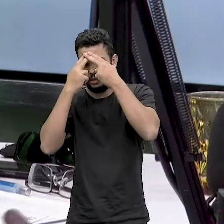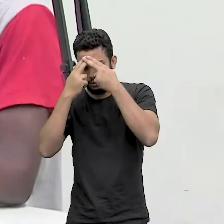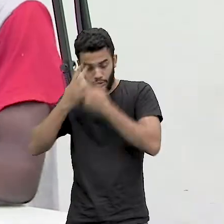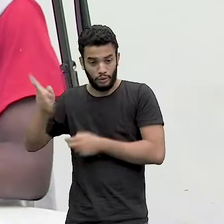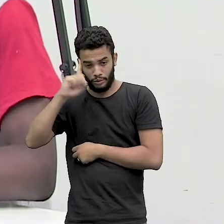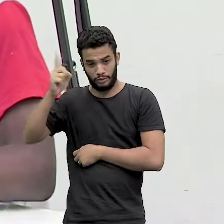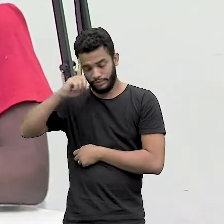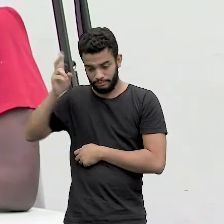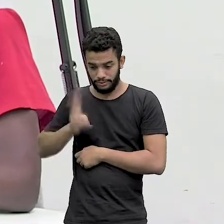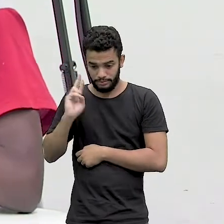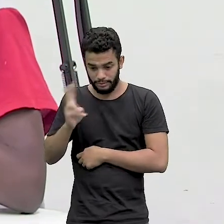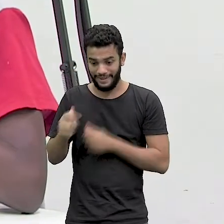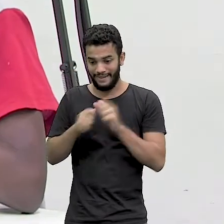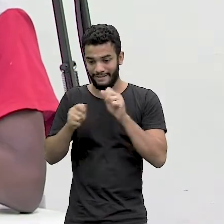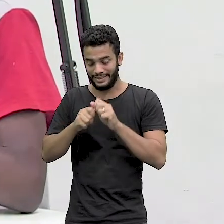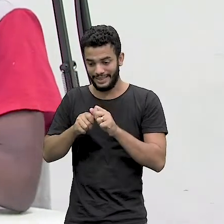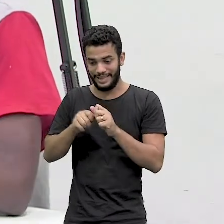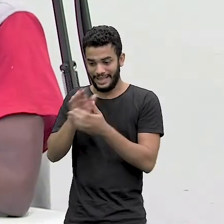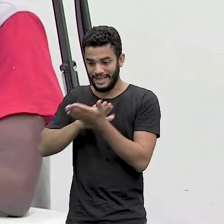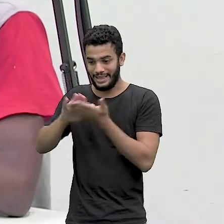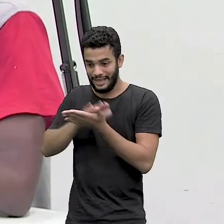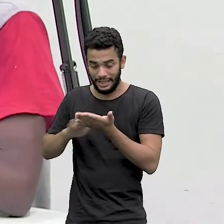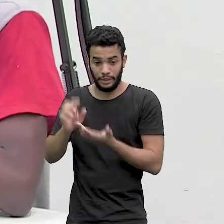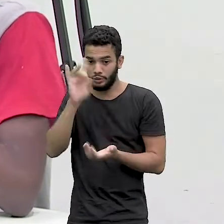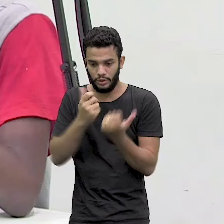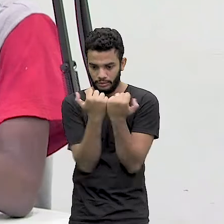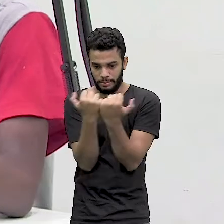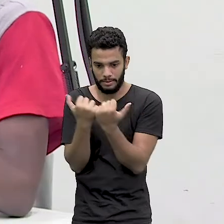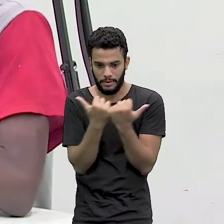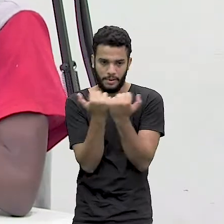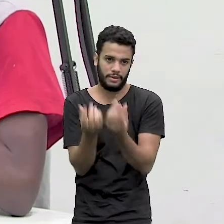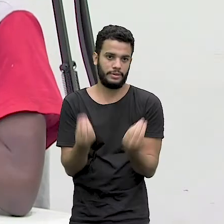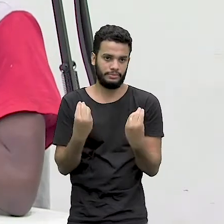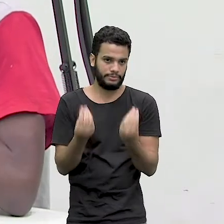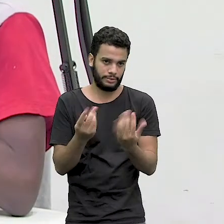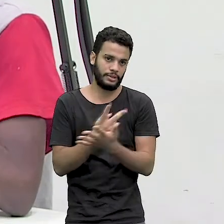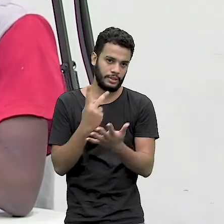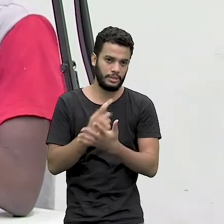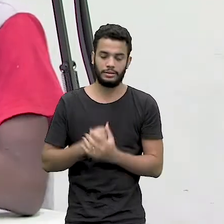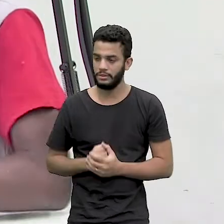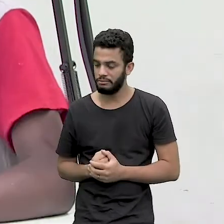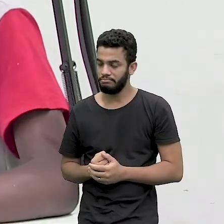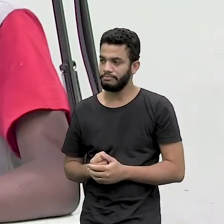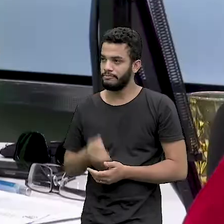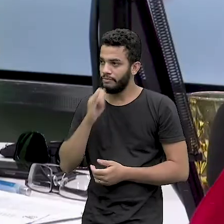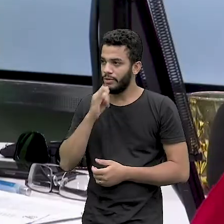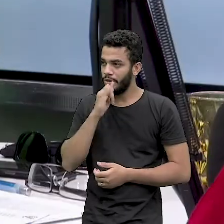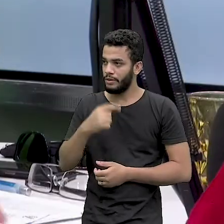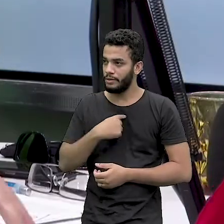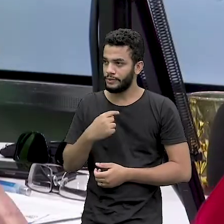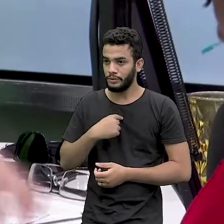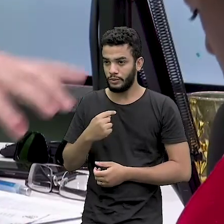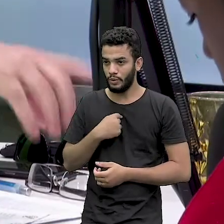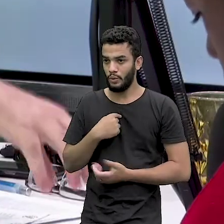Eu gosto de fazer algumas atividades de jogos que te ensinam como criar animes, tipos de filme. Fazer coisas desenhos, assim. Porque tem